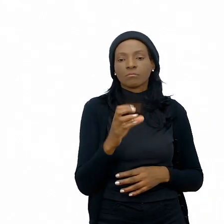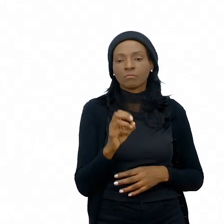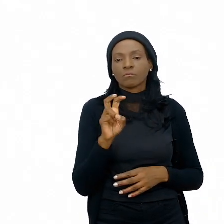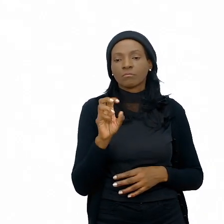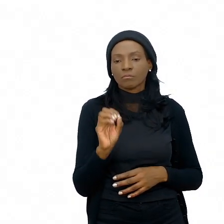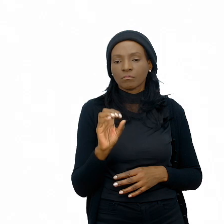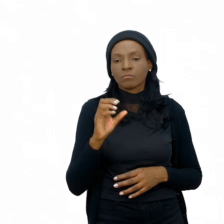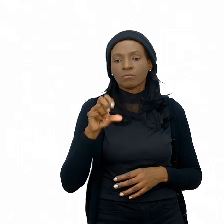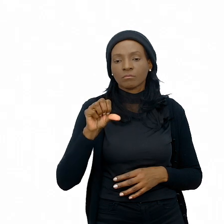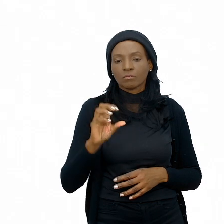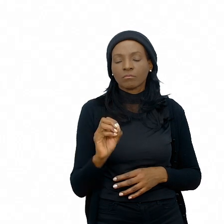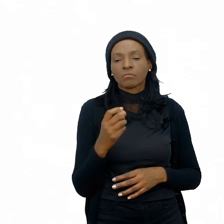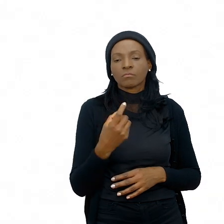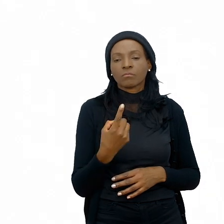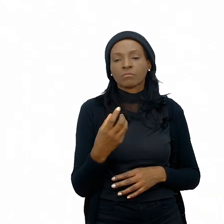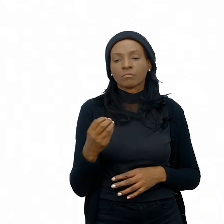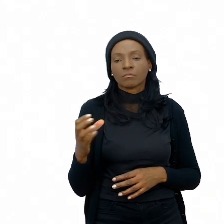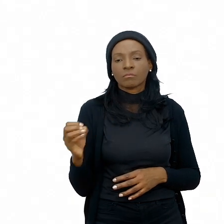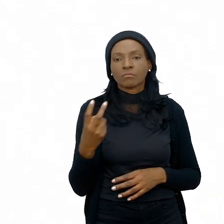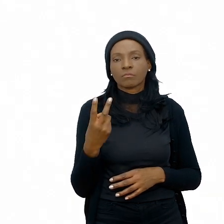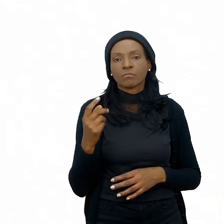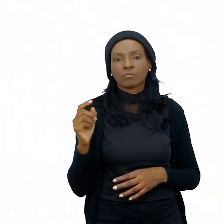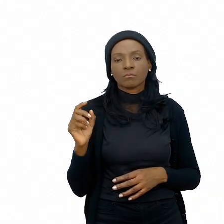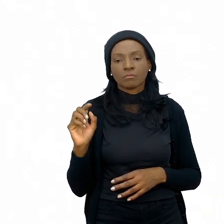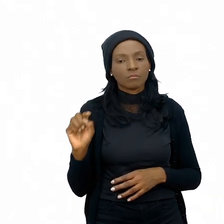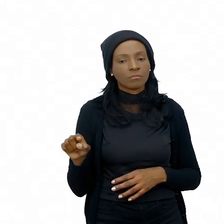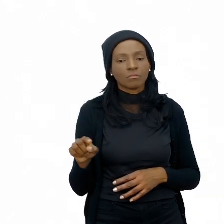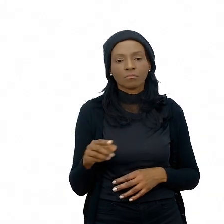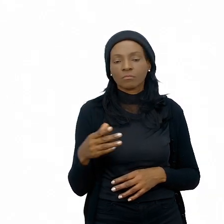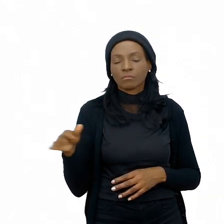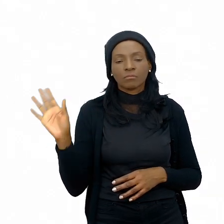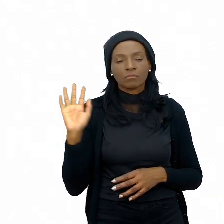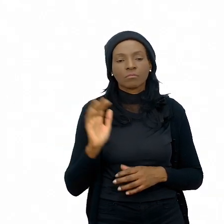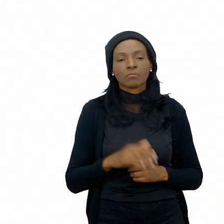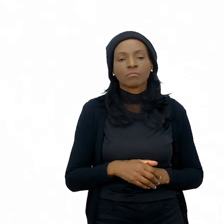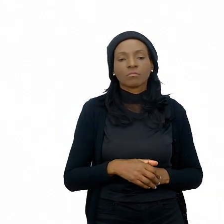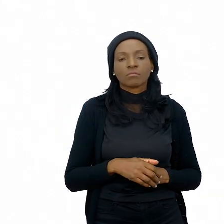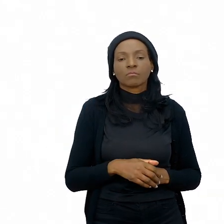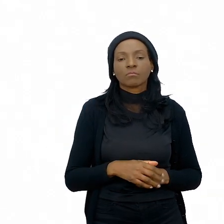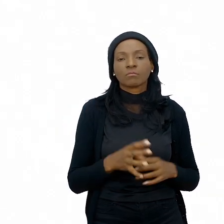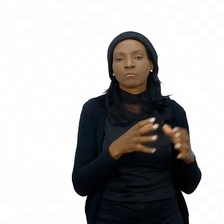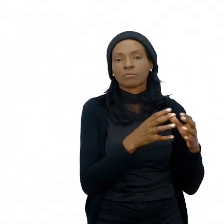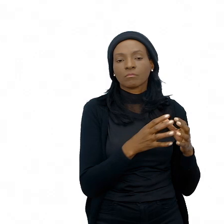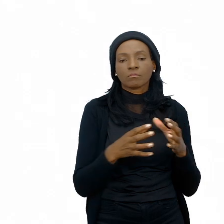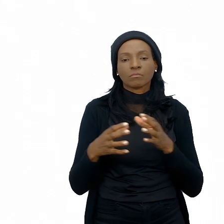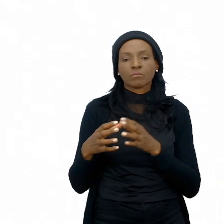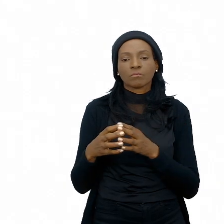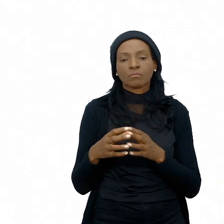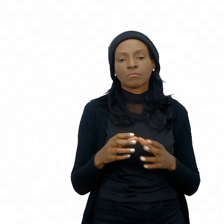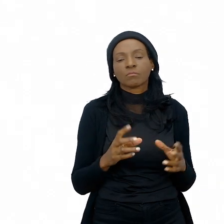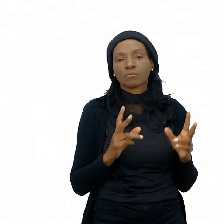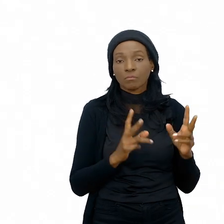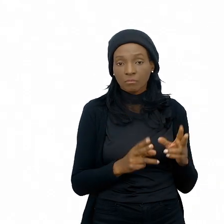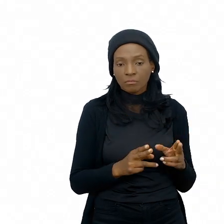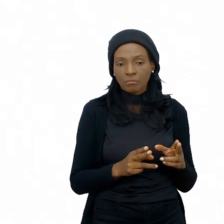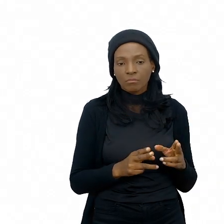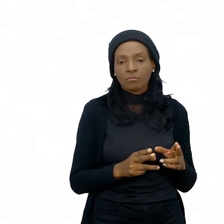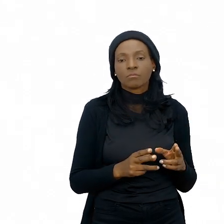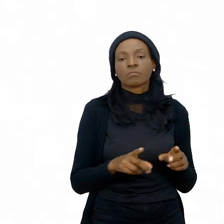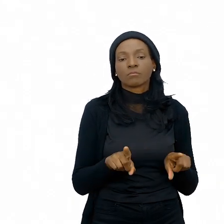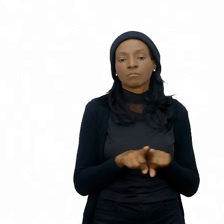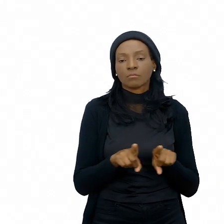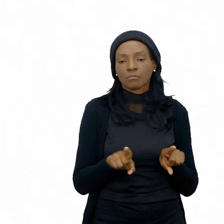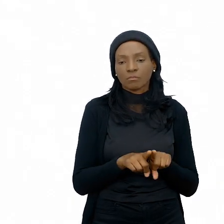50, 90, 100, 2000 e assim vai. Compostos por algarismos iguais,